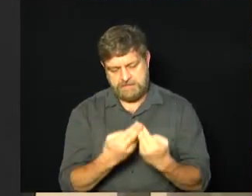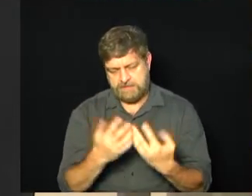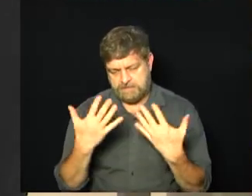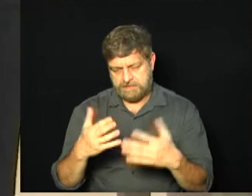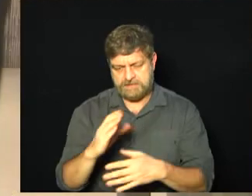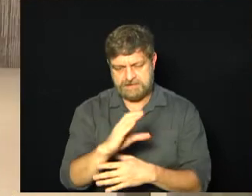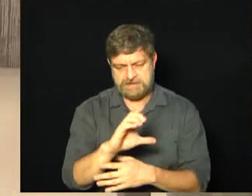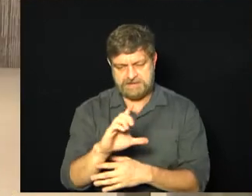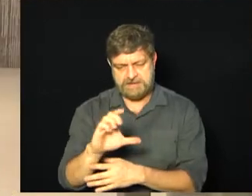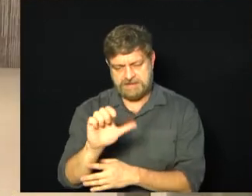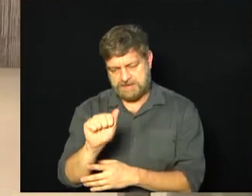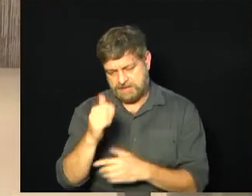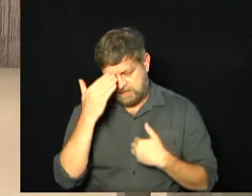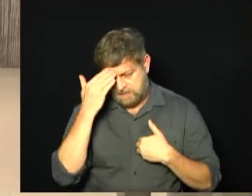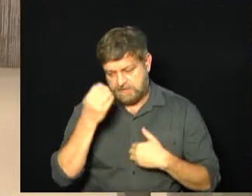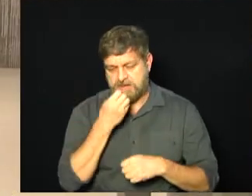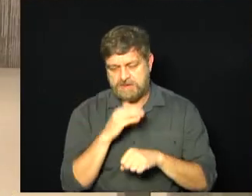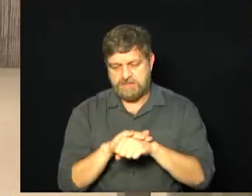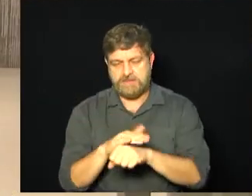CCLA. Muito obrigado, boa noite.